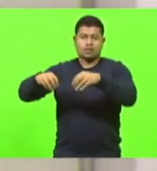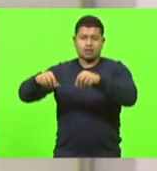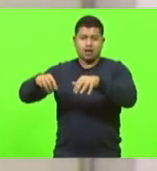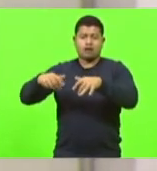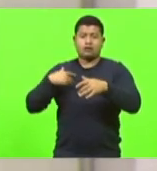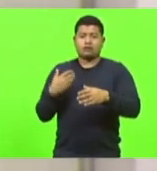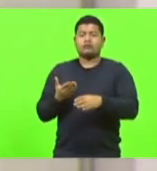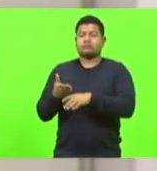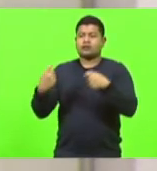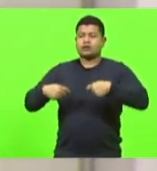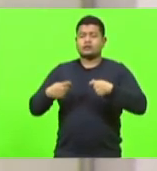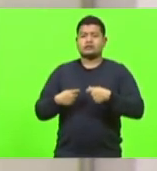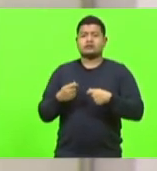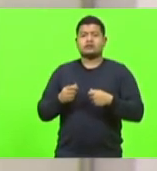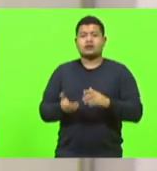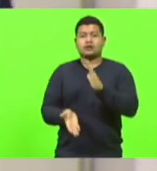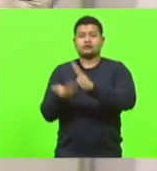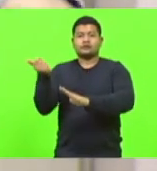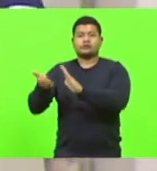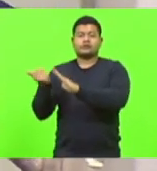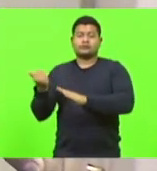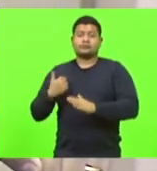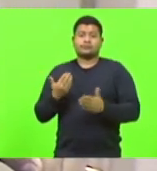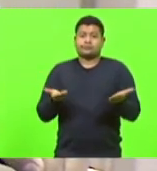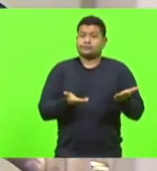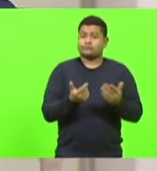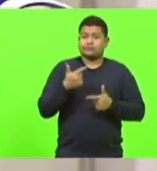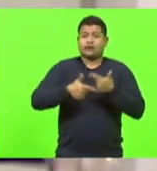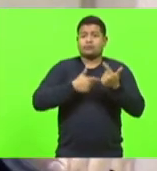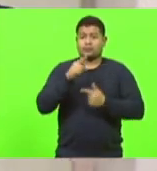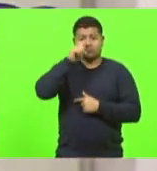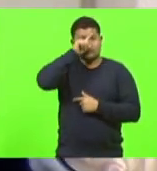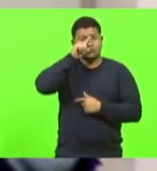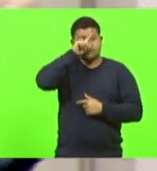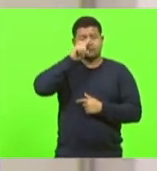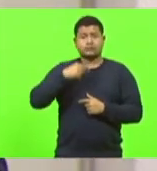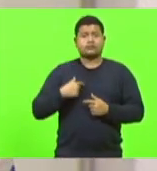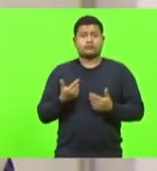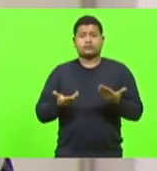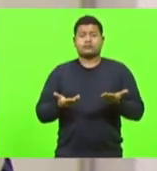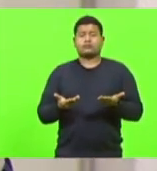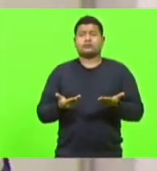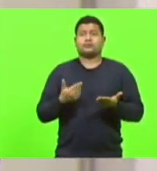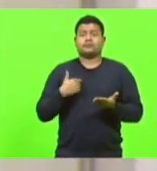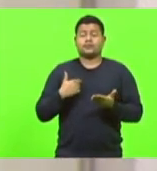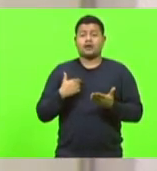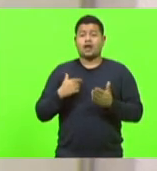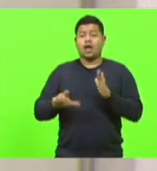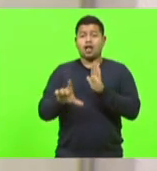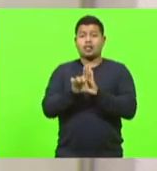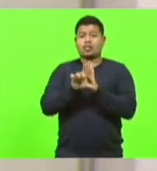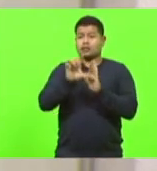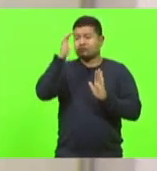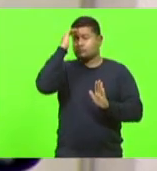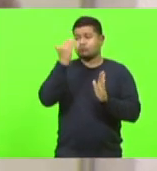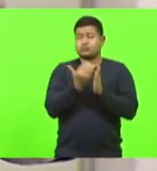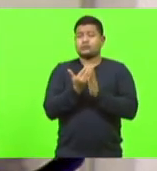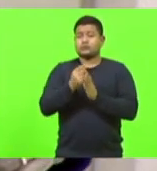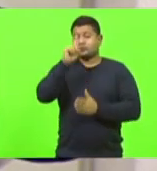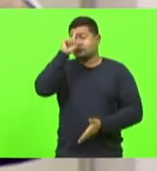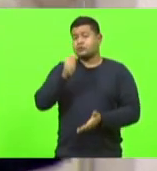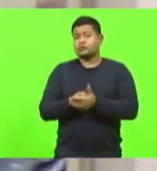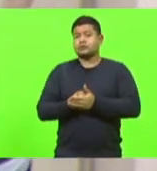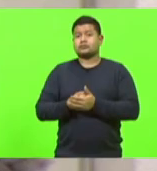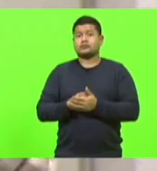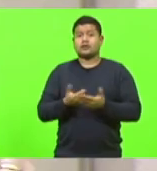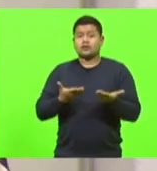e aposentadoria especial consagrada e o oficial que cumprir a lei as decisões judiciais todos os dias que